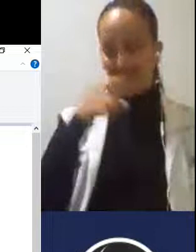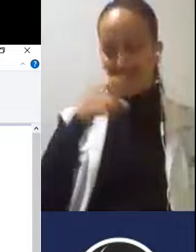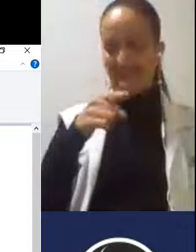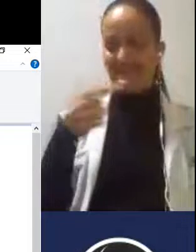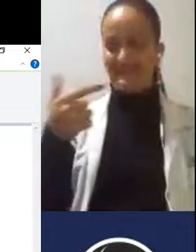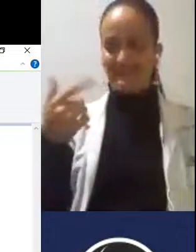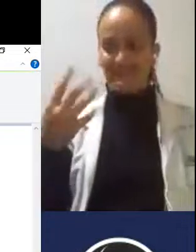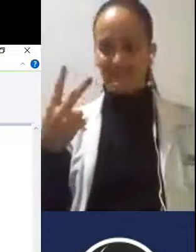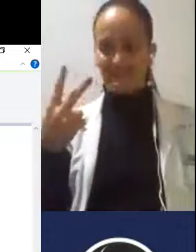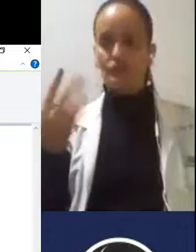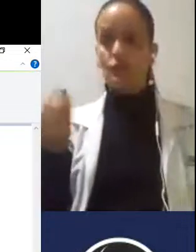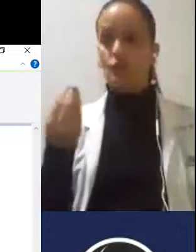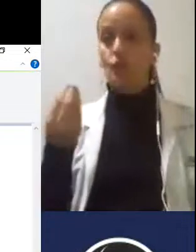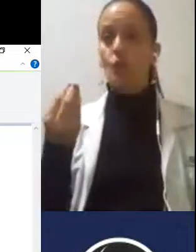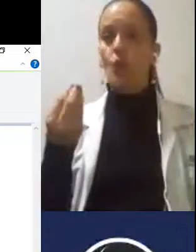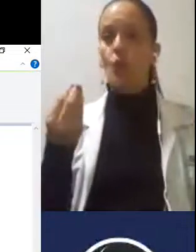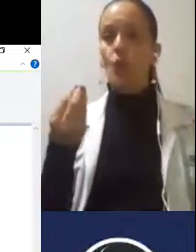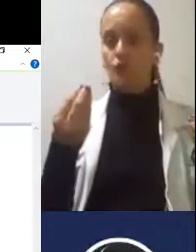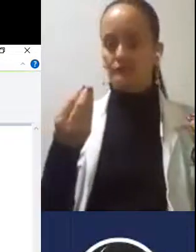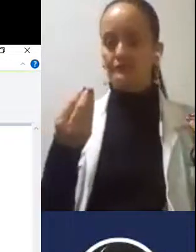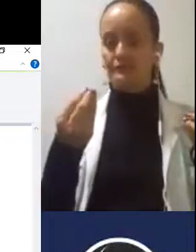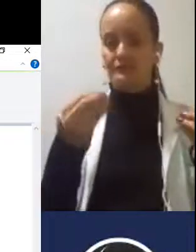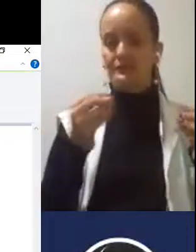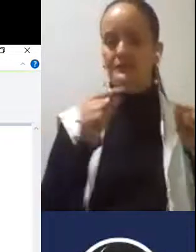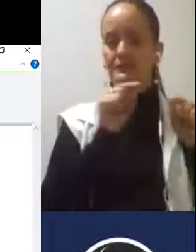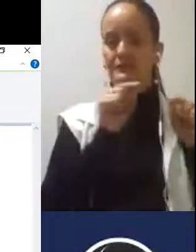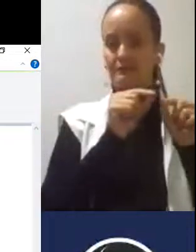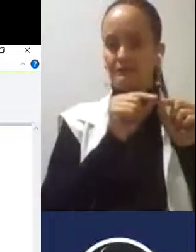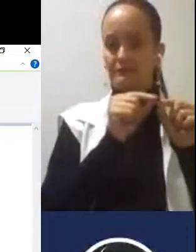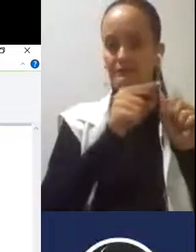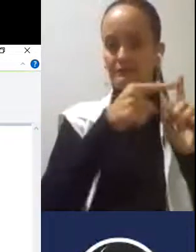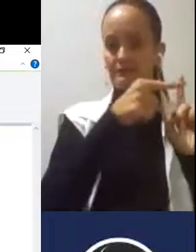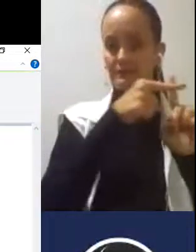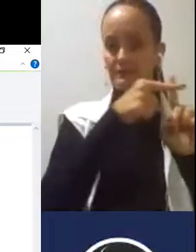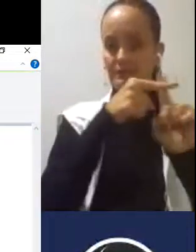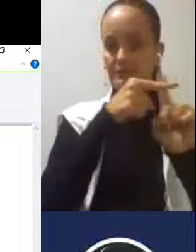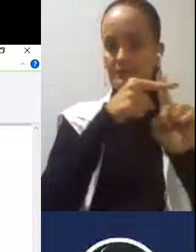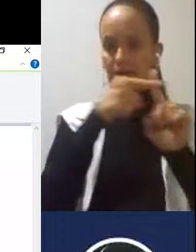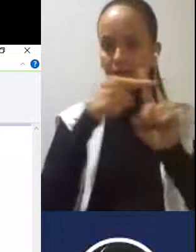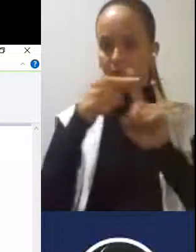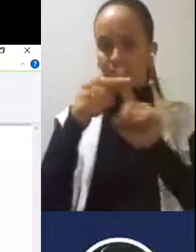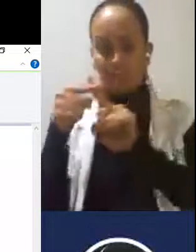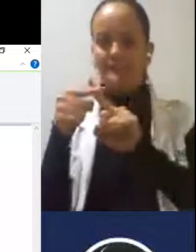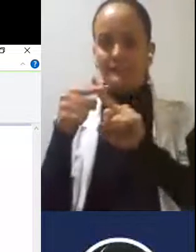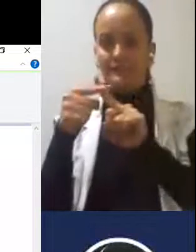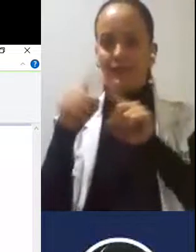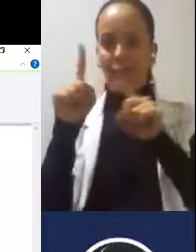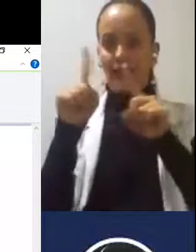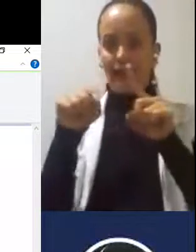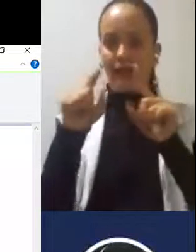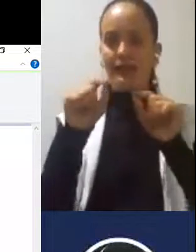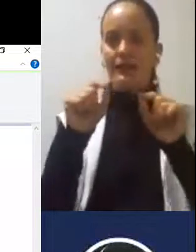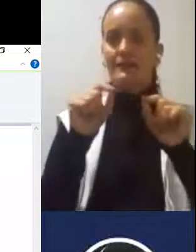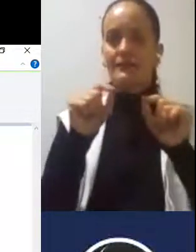calculo a resistência equivalente? Basta fazer isso aqui, ó. REC, que significa resistência equivalente, vai ser igual